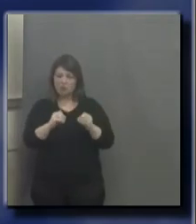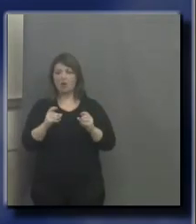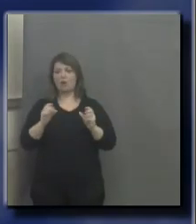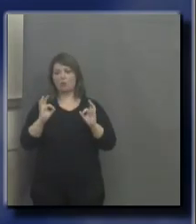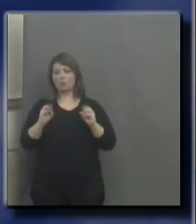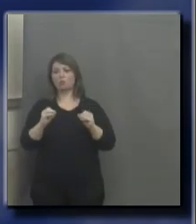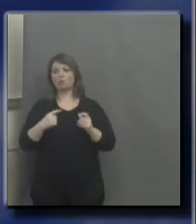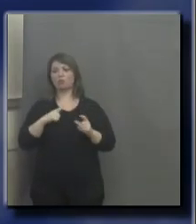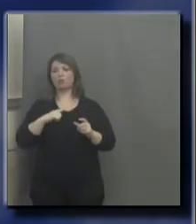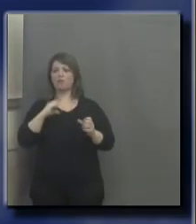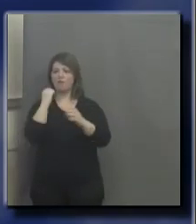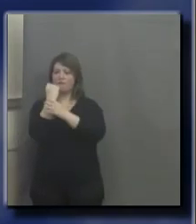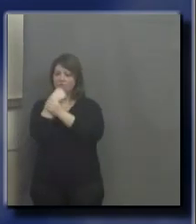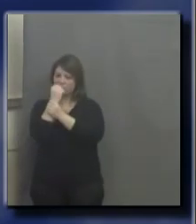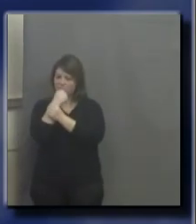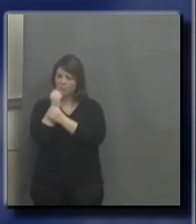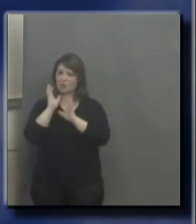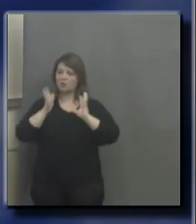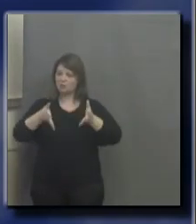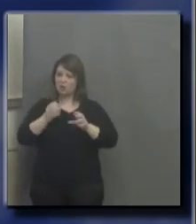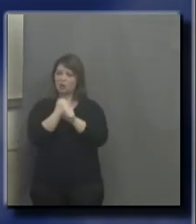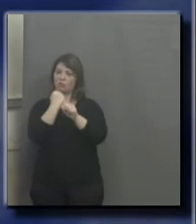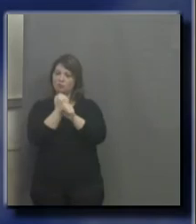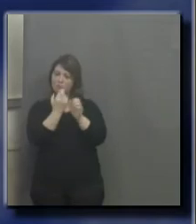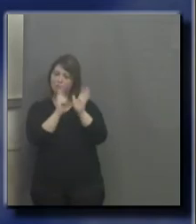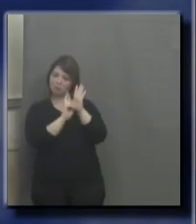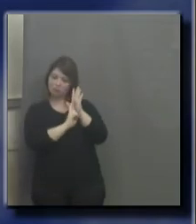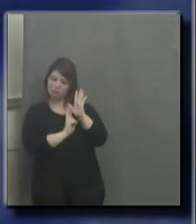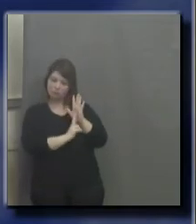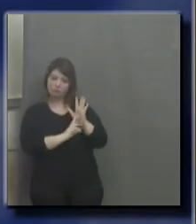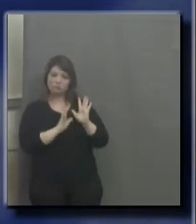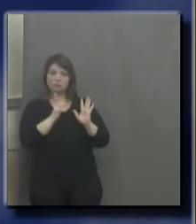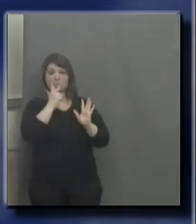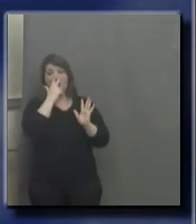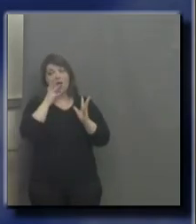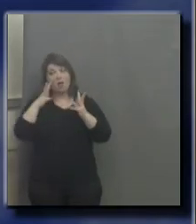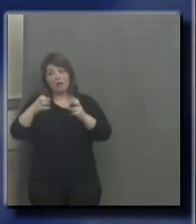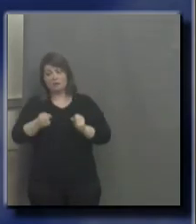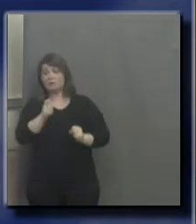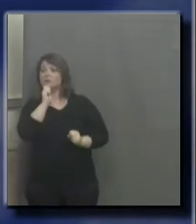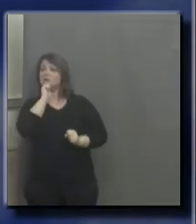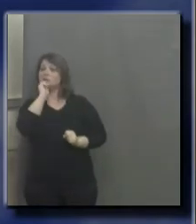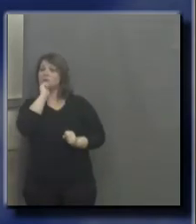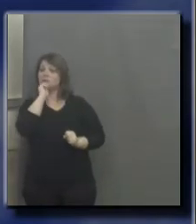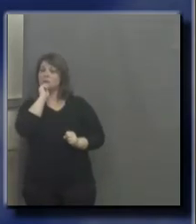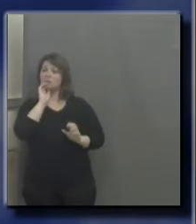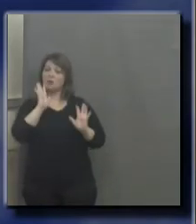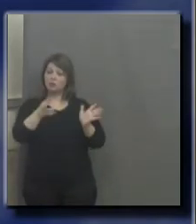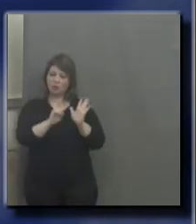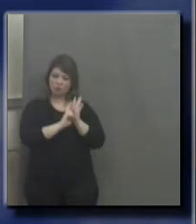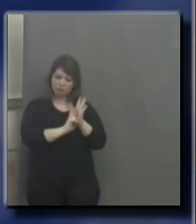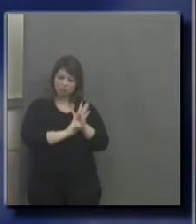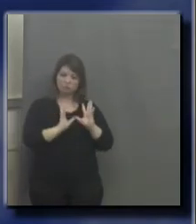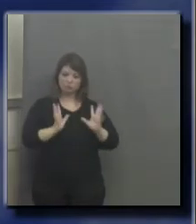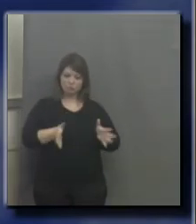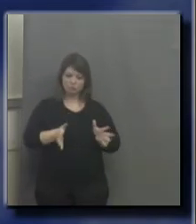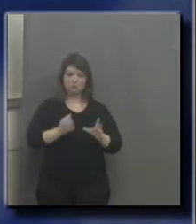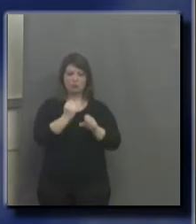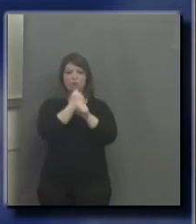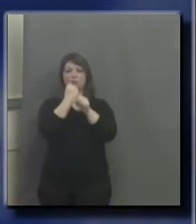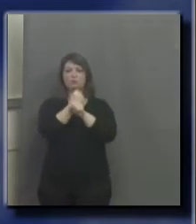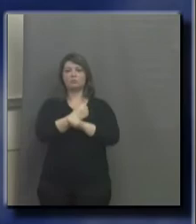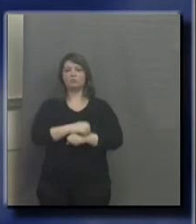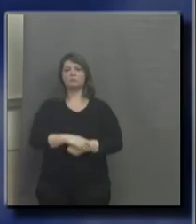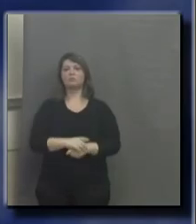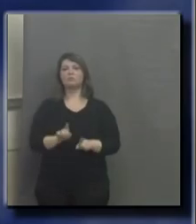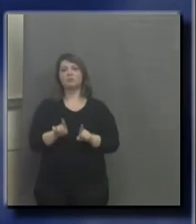de fisioterapia já construiu suas diretrizes, elas ainda não foram aprovadas e publicadas, mas já construiu. Então, temos